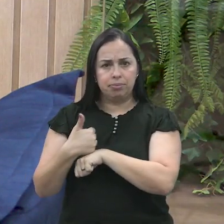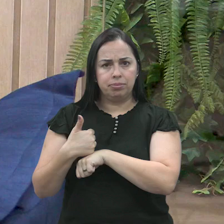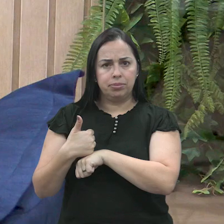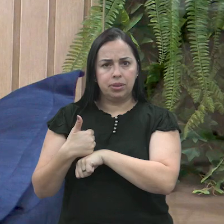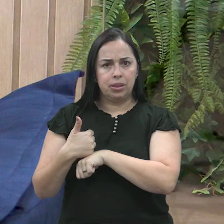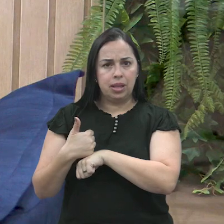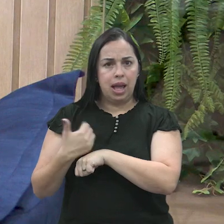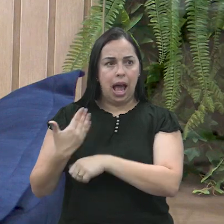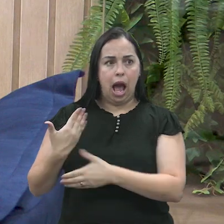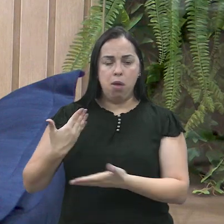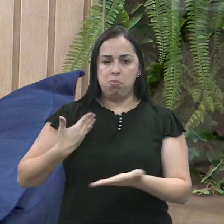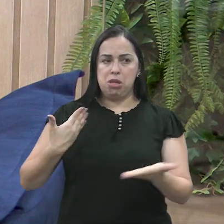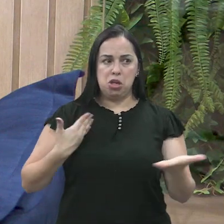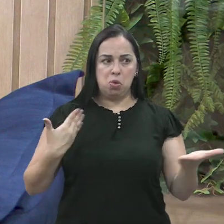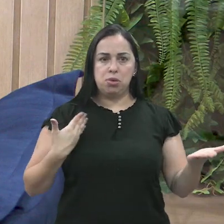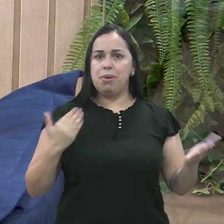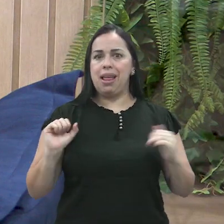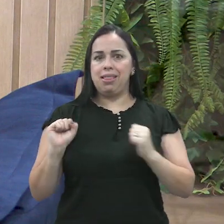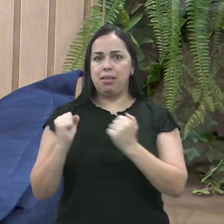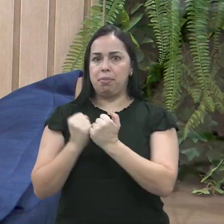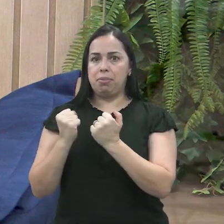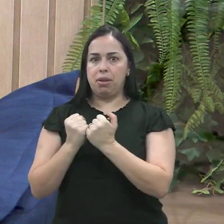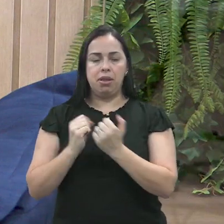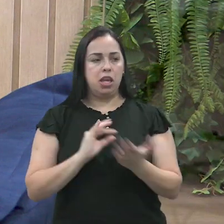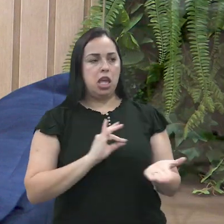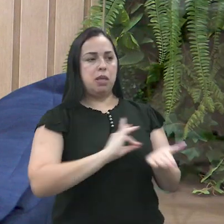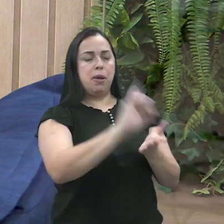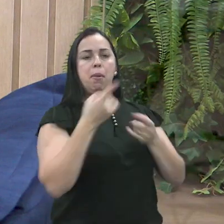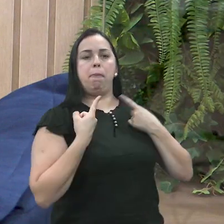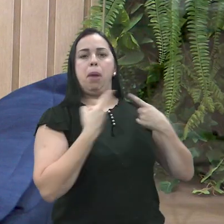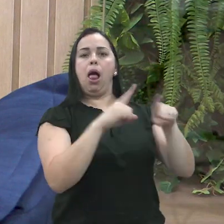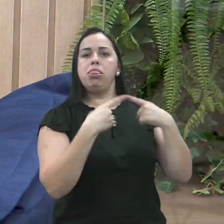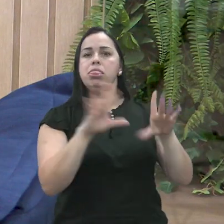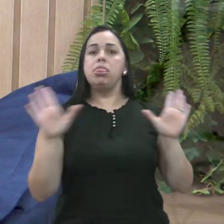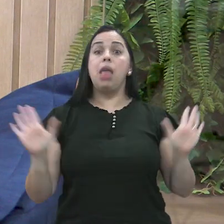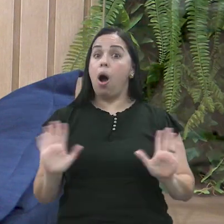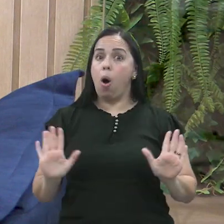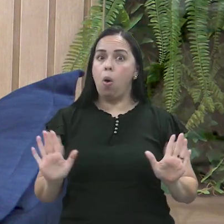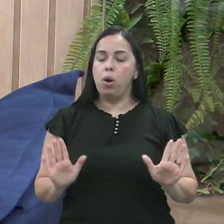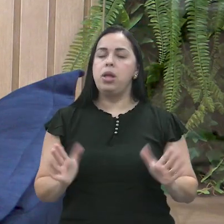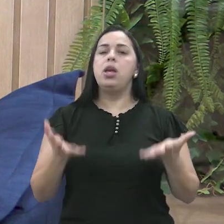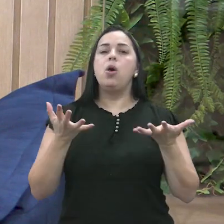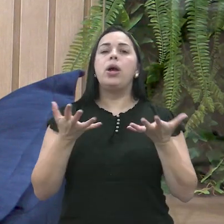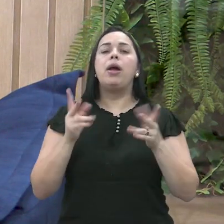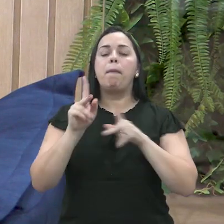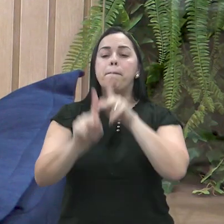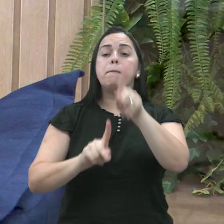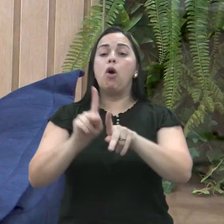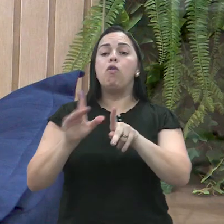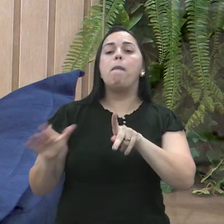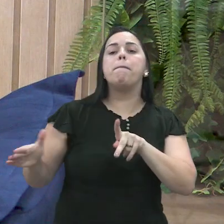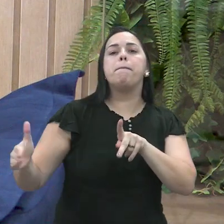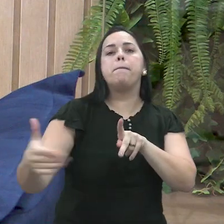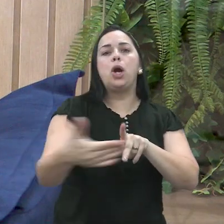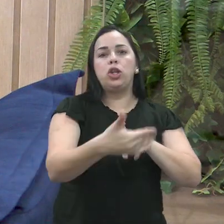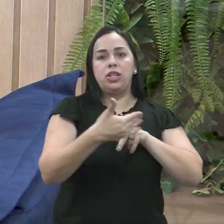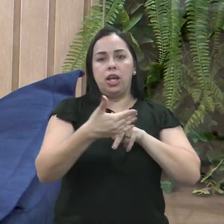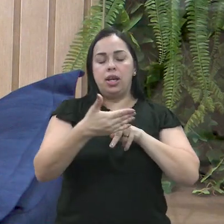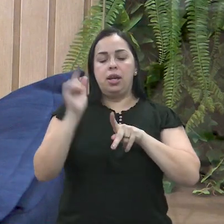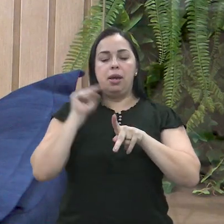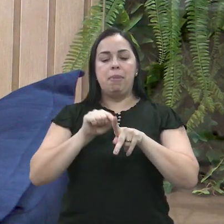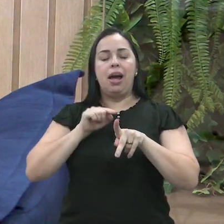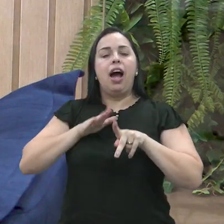Eu não tenho amigos para defender, nem inimigos para atacar. Eu tenho uma população para proteger